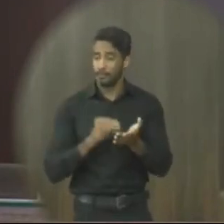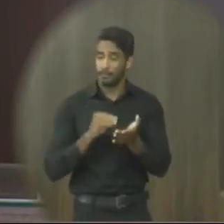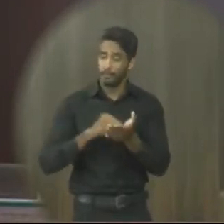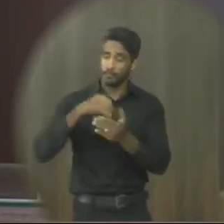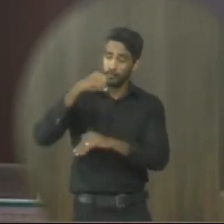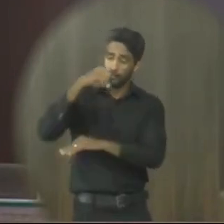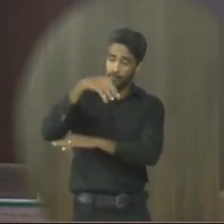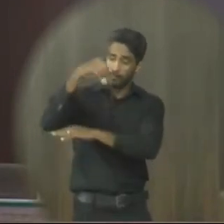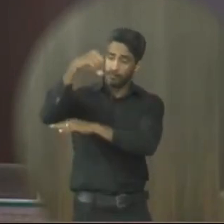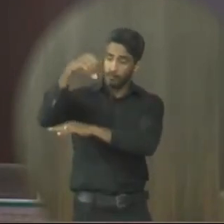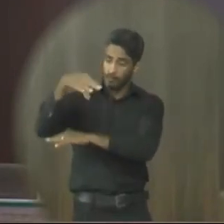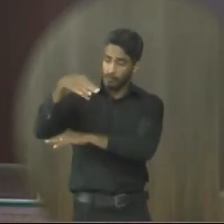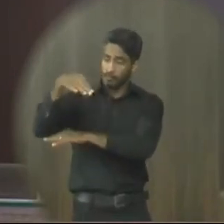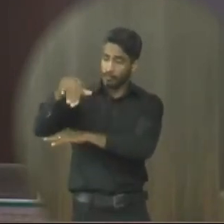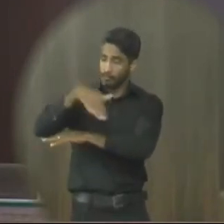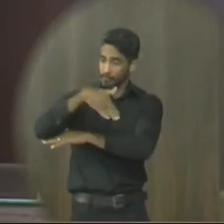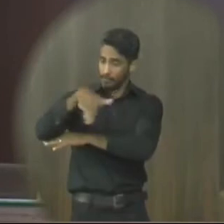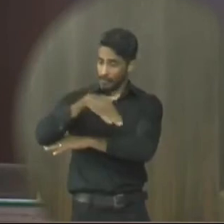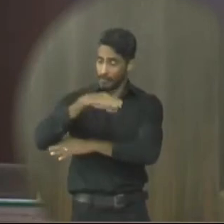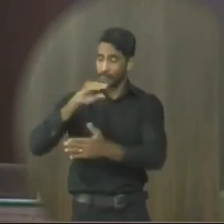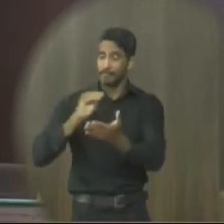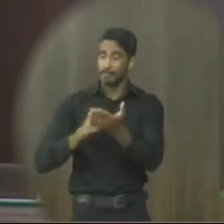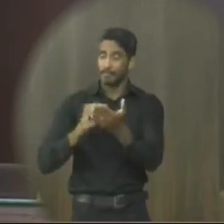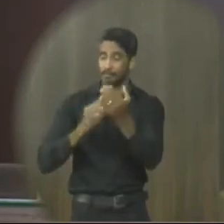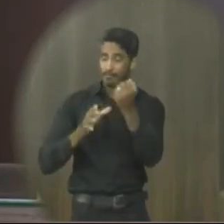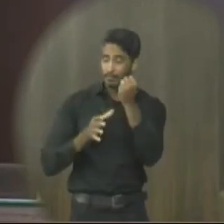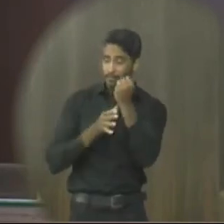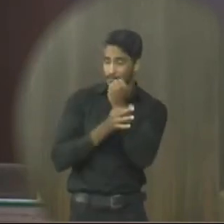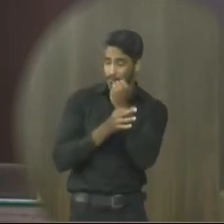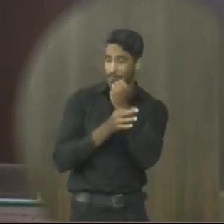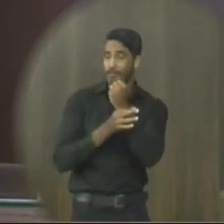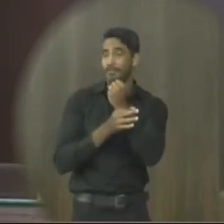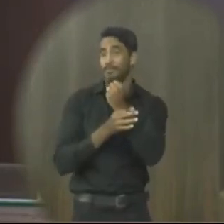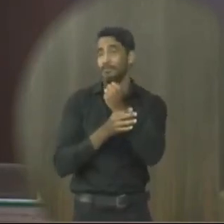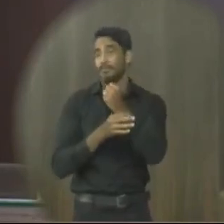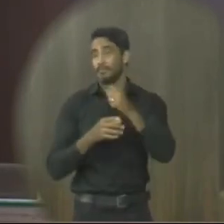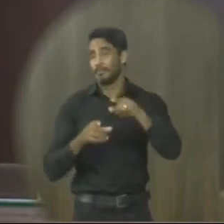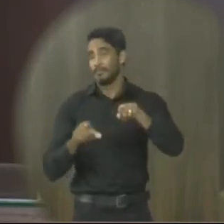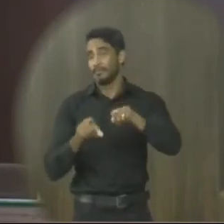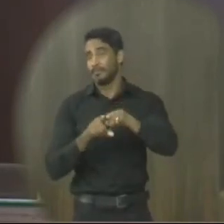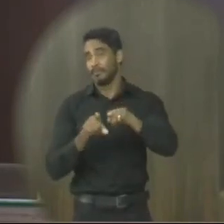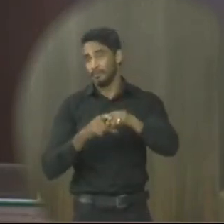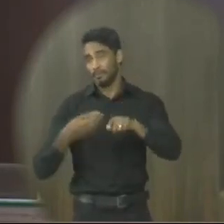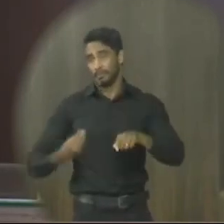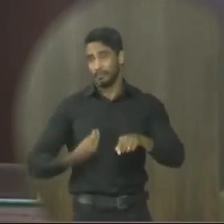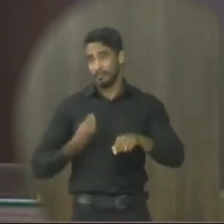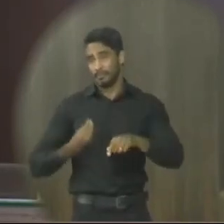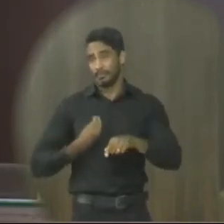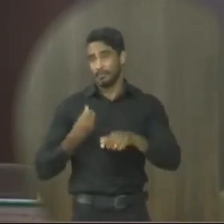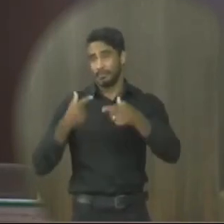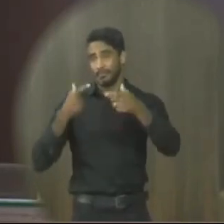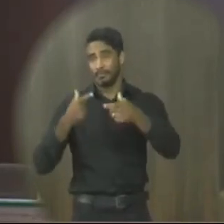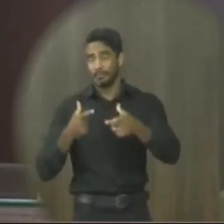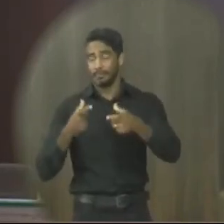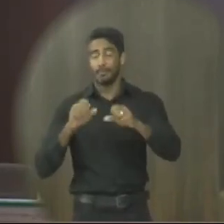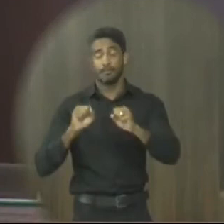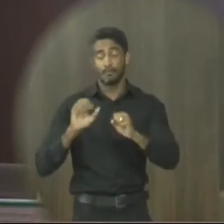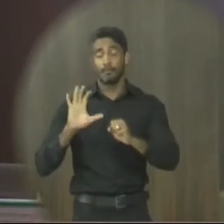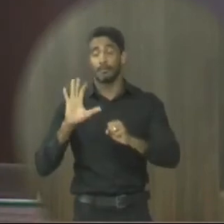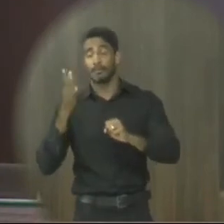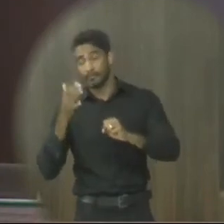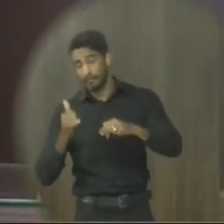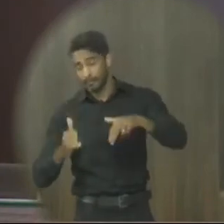iluminação está colocando-se em risco a segurança dos moradores, dificultando a visibilidade da situação de ocorrência de roubo e